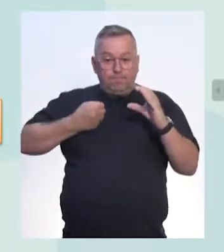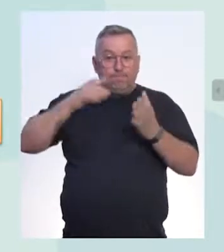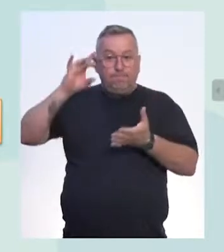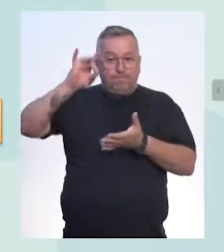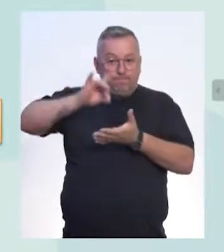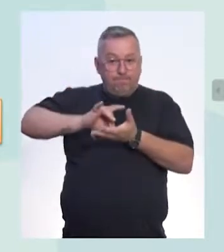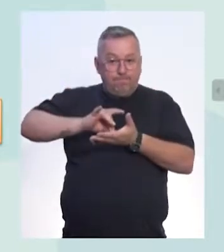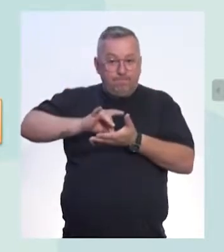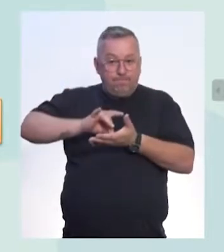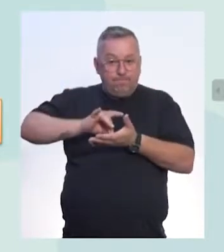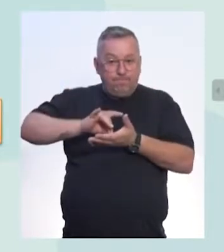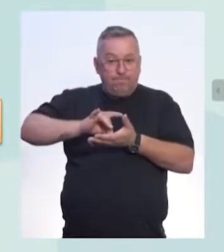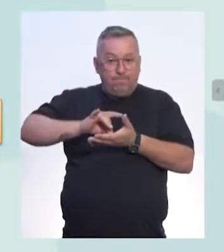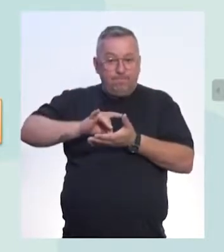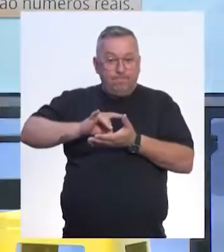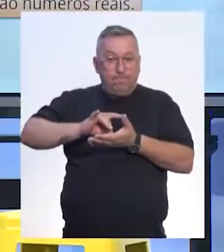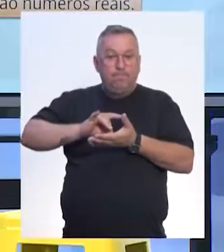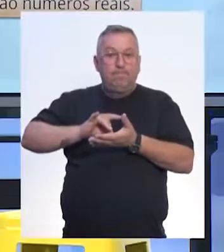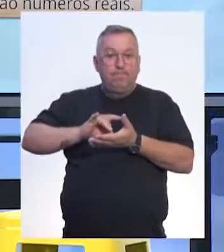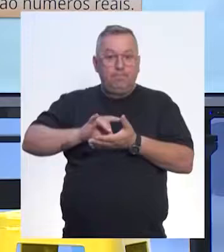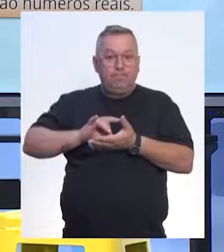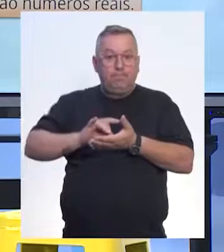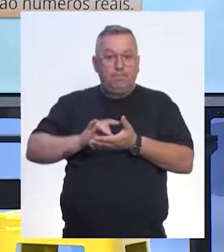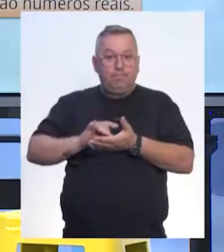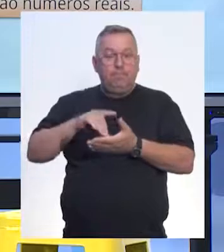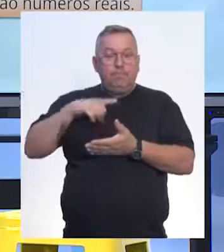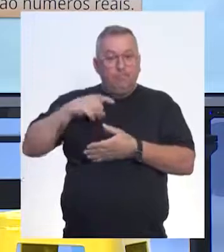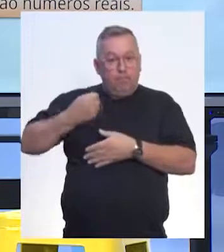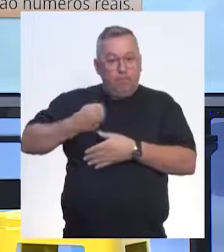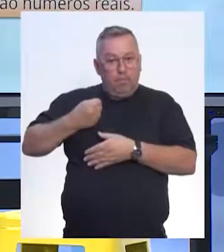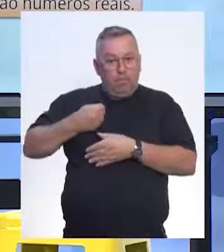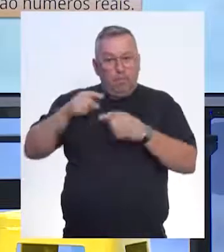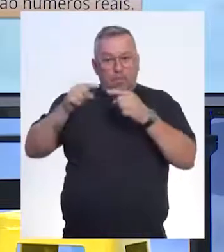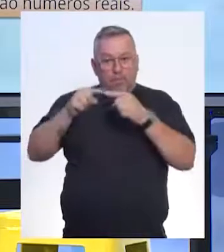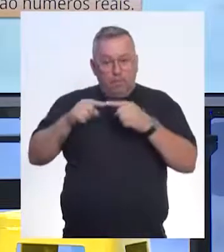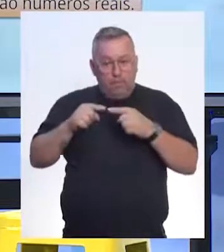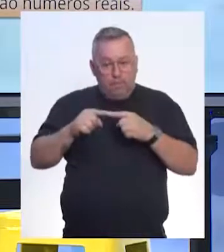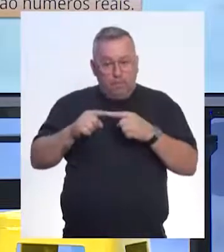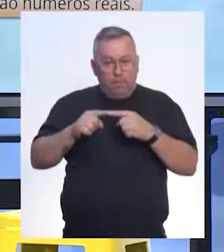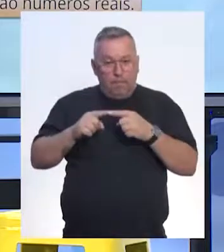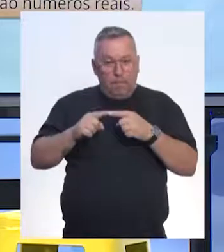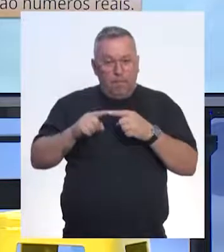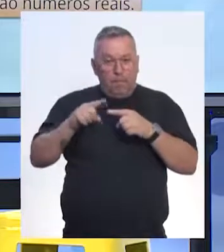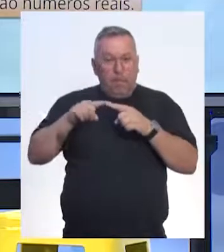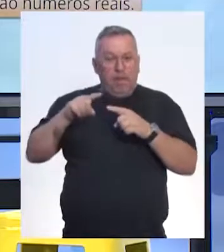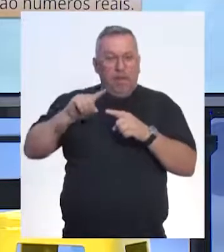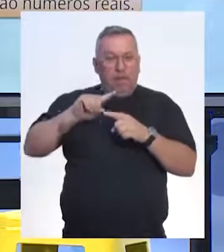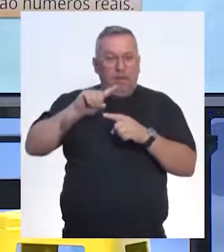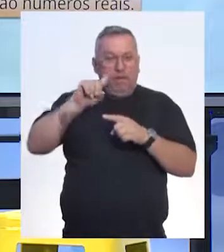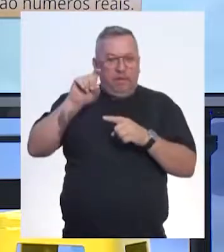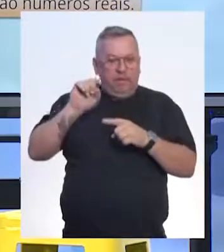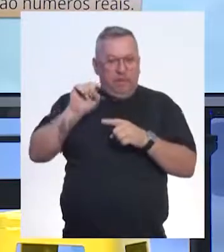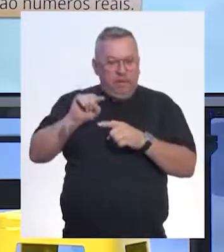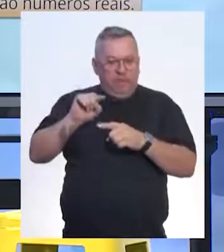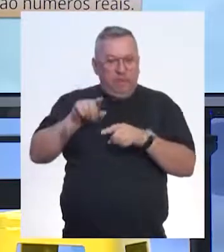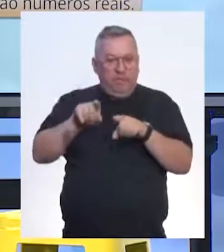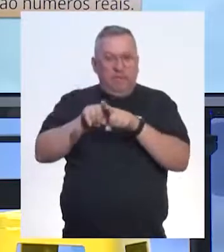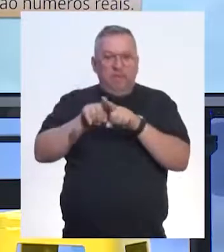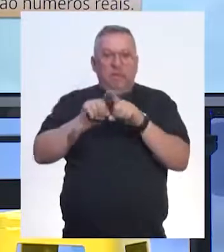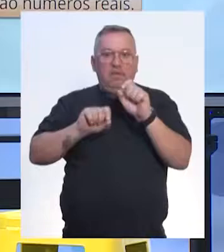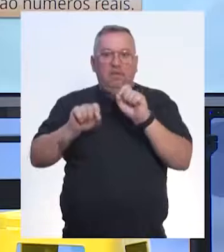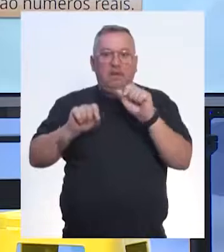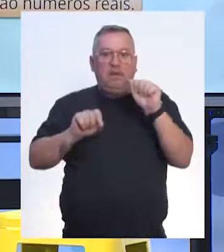números reais. Então, a parte numérica está relacionada aos coeficientes, A e B, como a